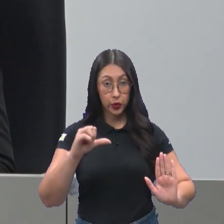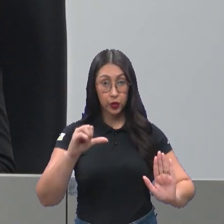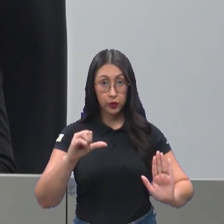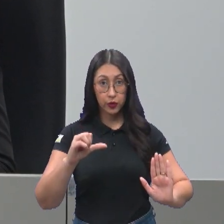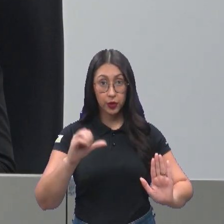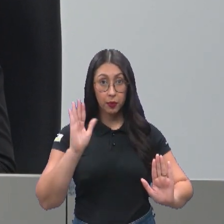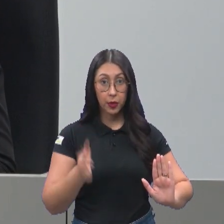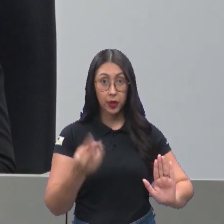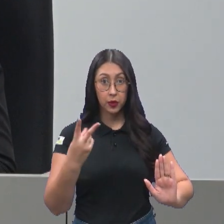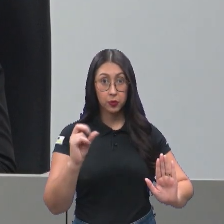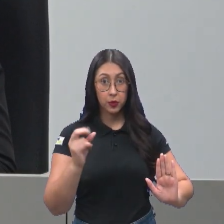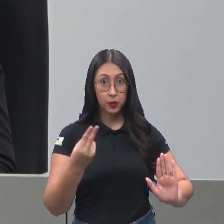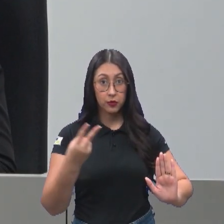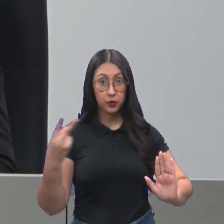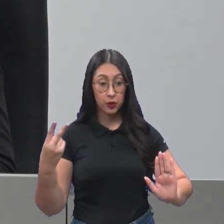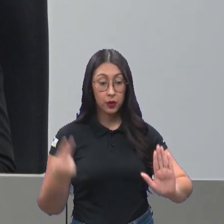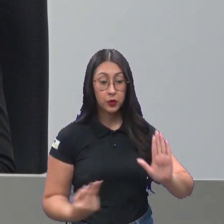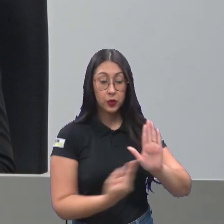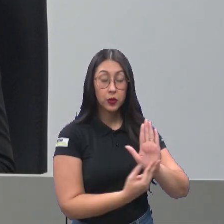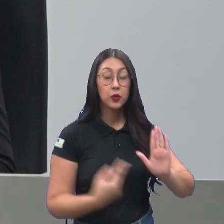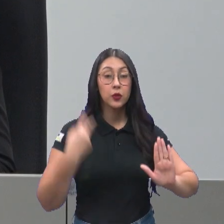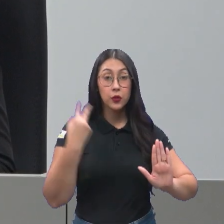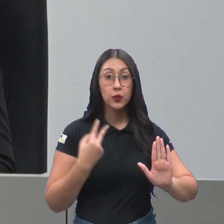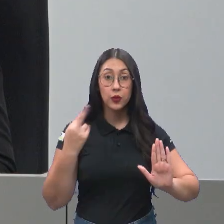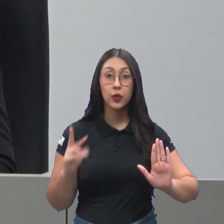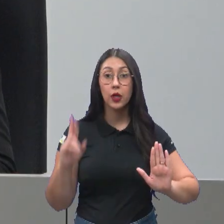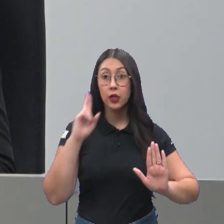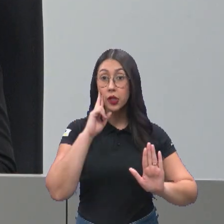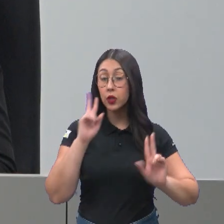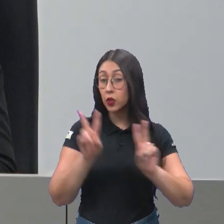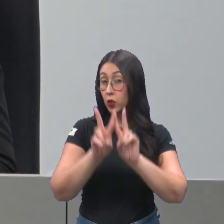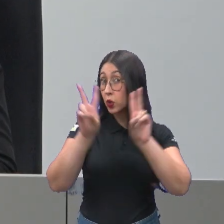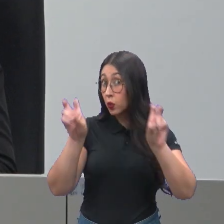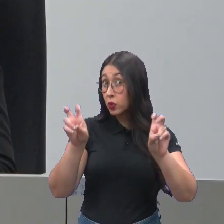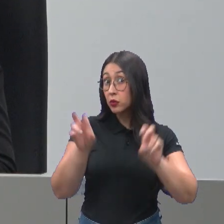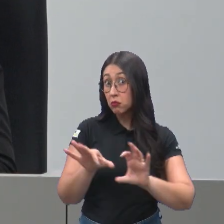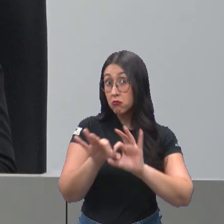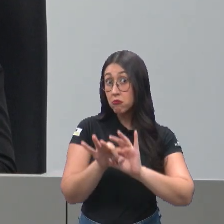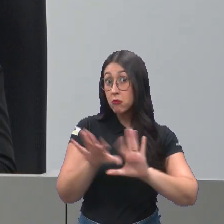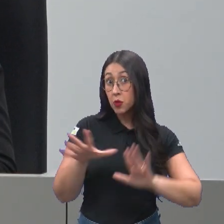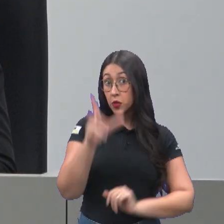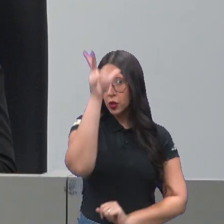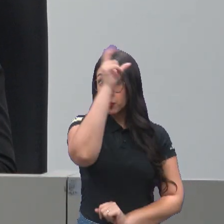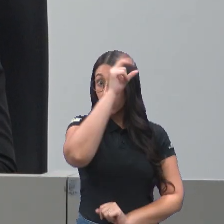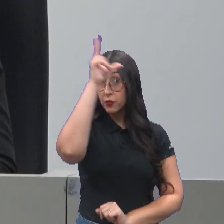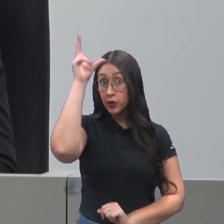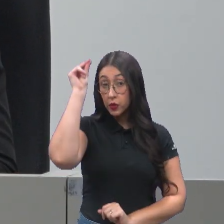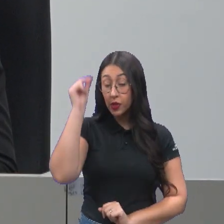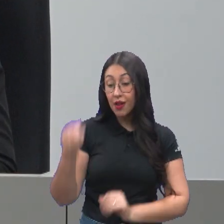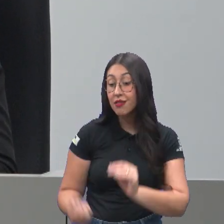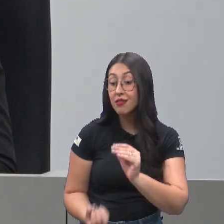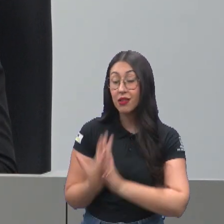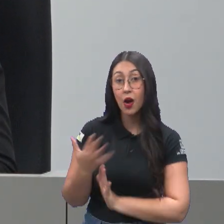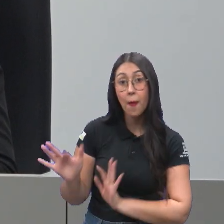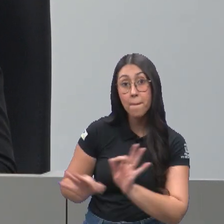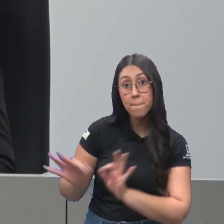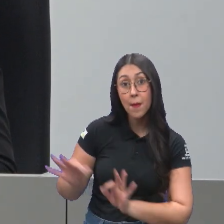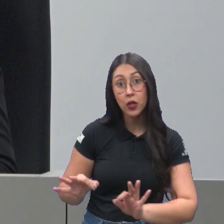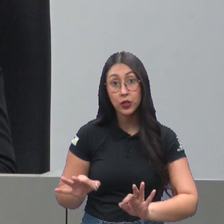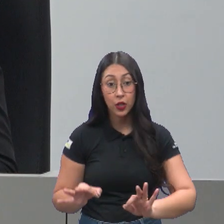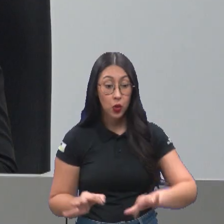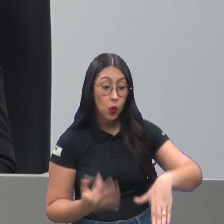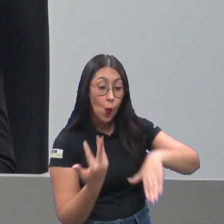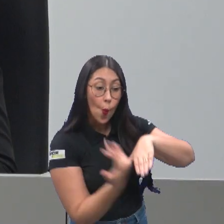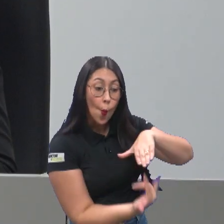389/2022, autoria vereador Renato Santiago. Autoriza o Poder Executivo a instituir o programa Bueiro